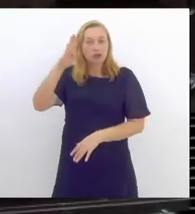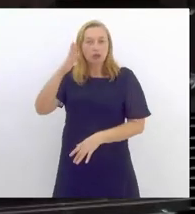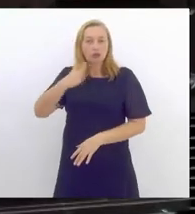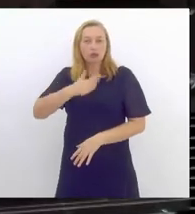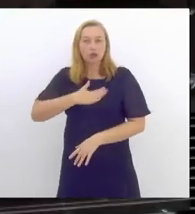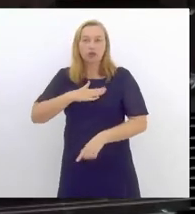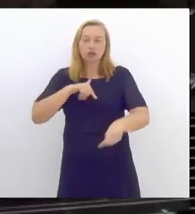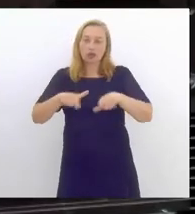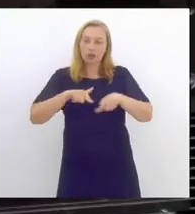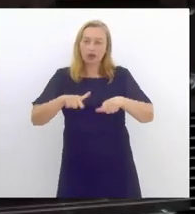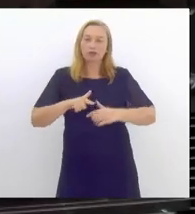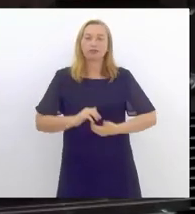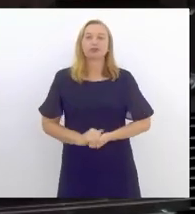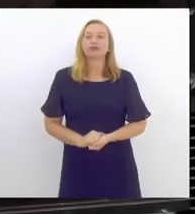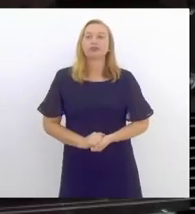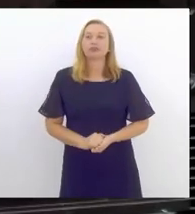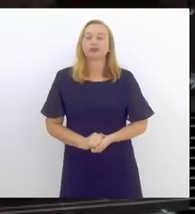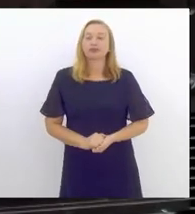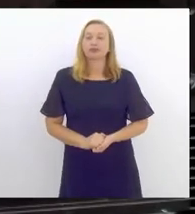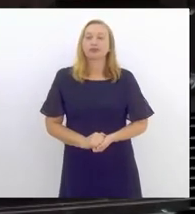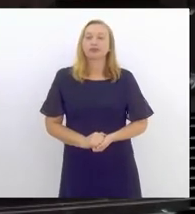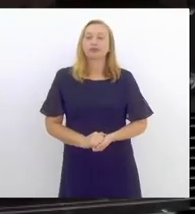absoluta na nossa gestão.